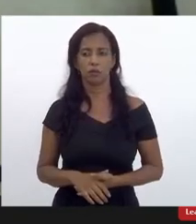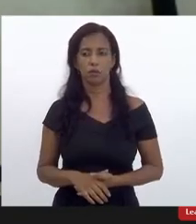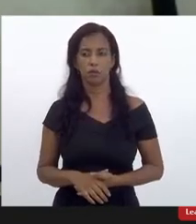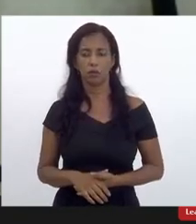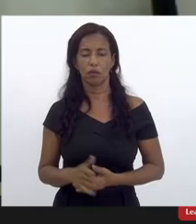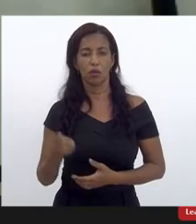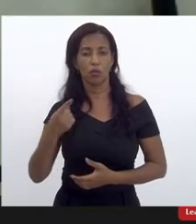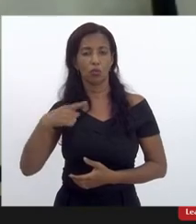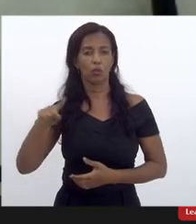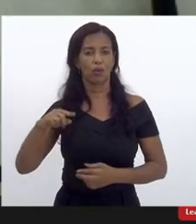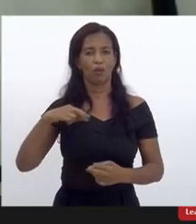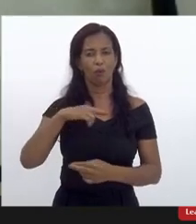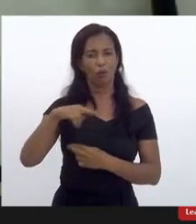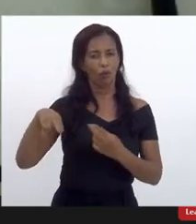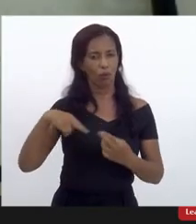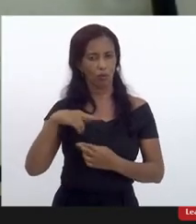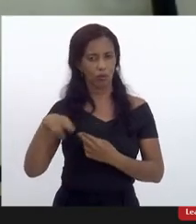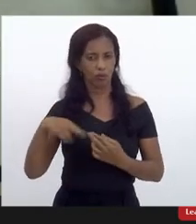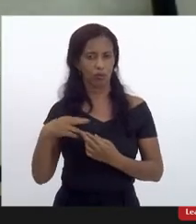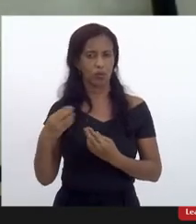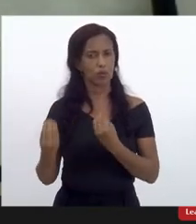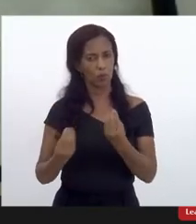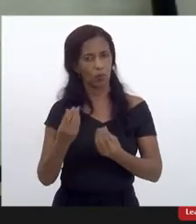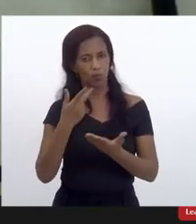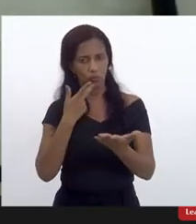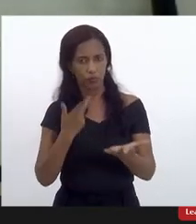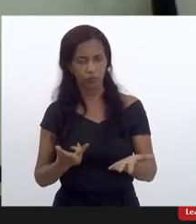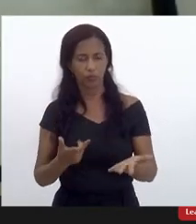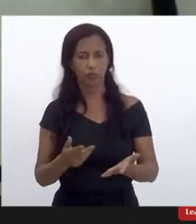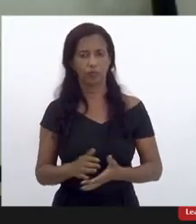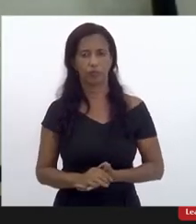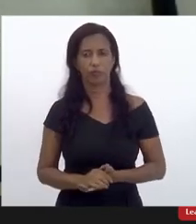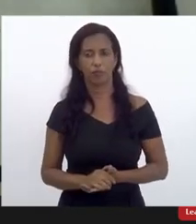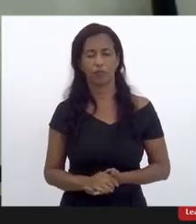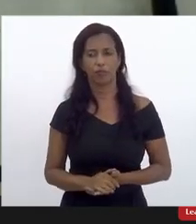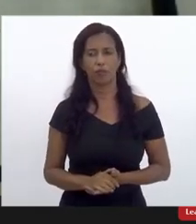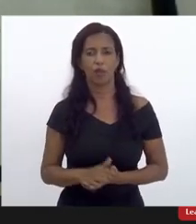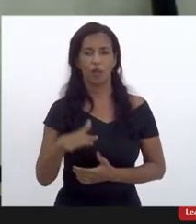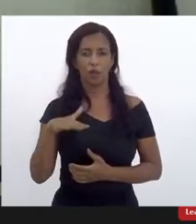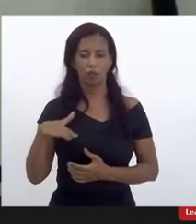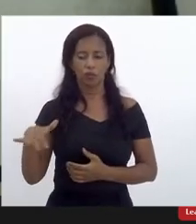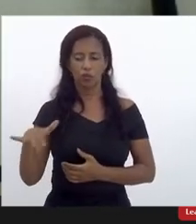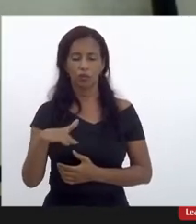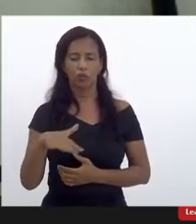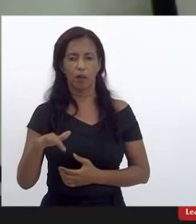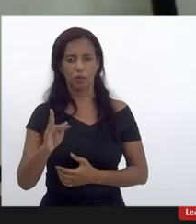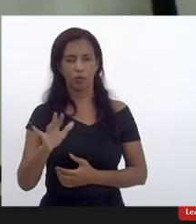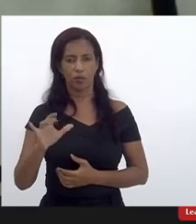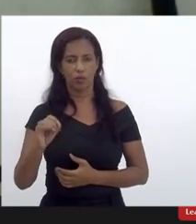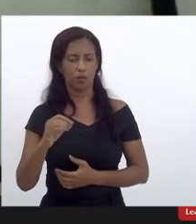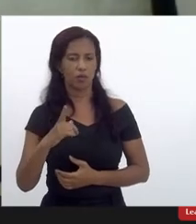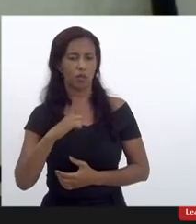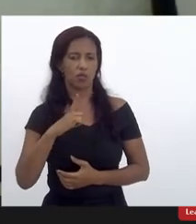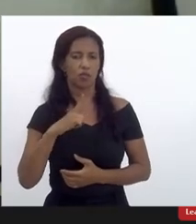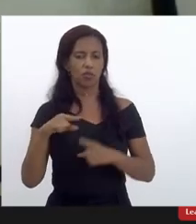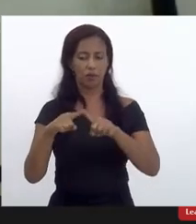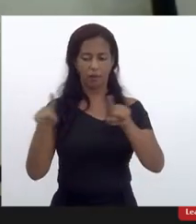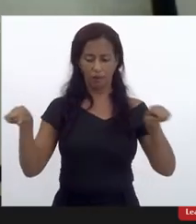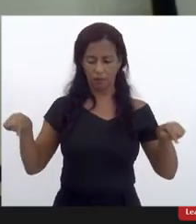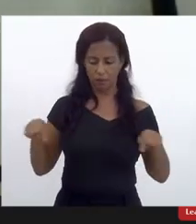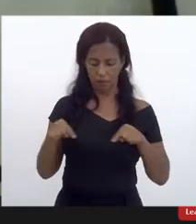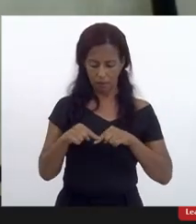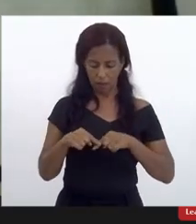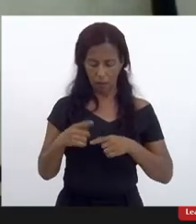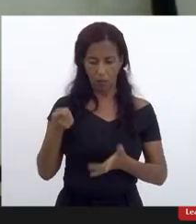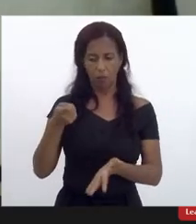do não rodízio, como o senhor falou, a questão do espaço físico que a gente tem na sala de aula para